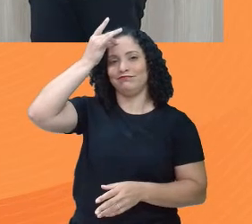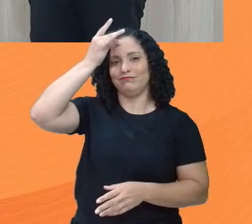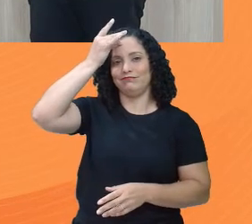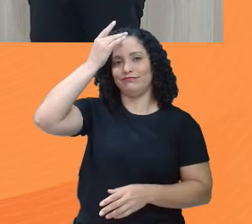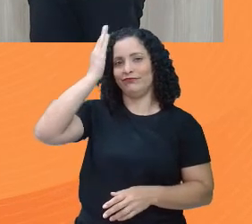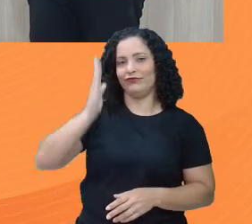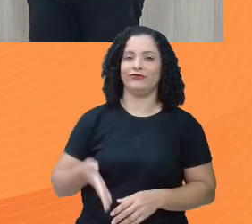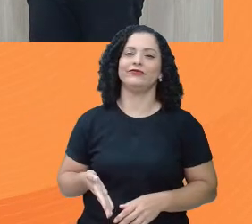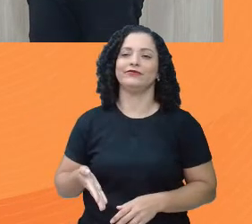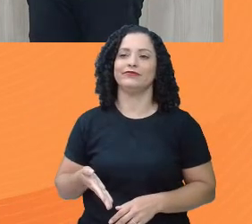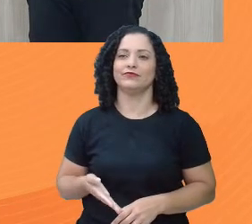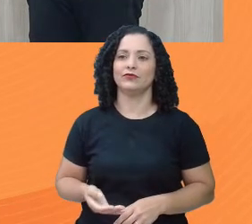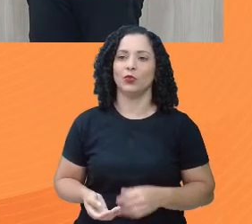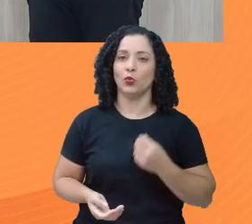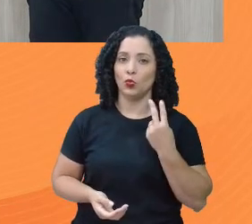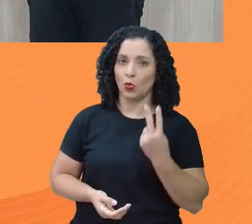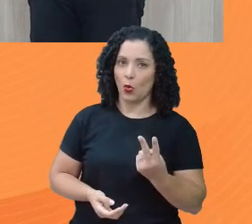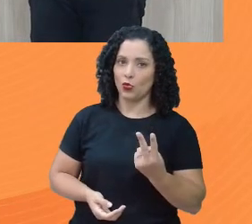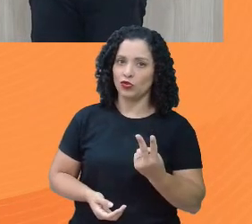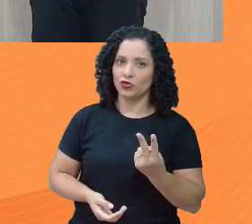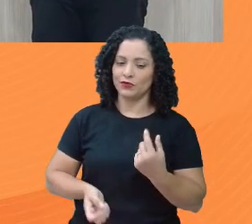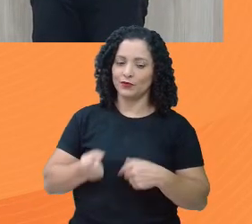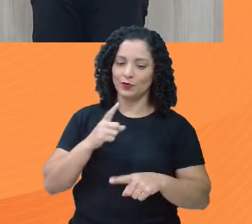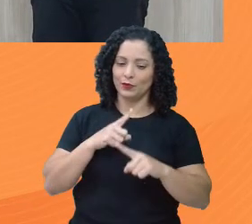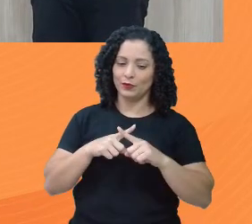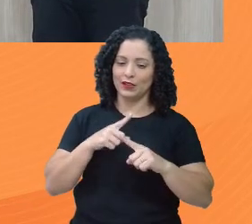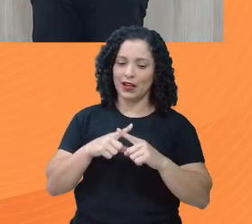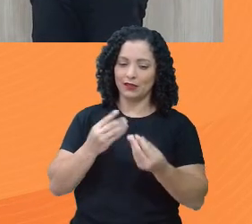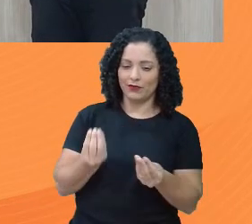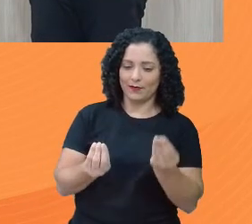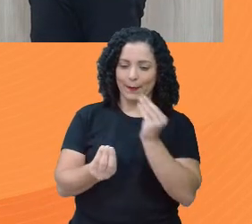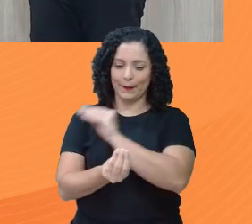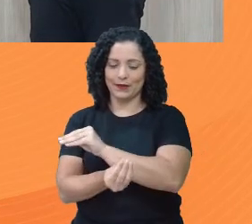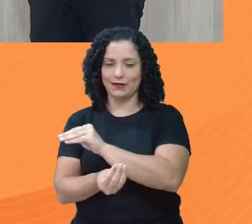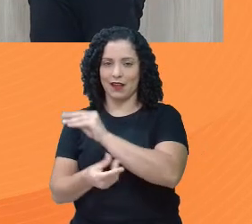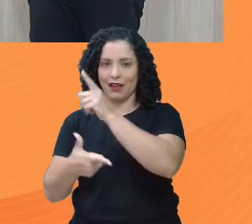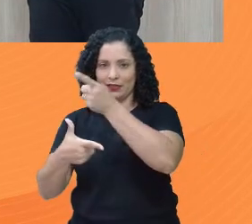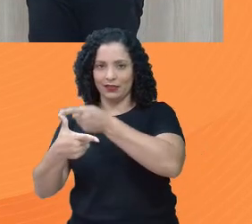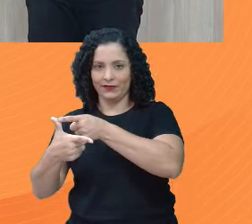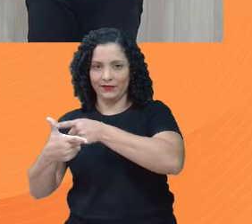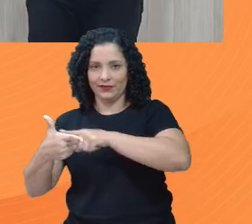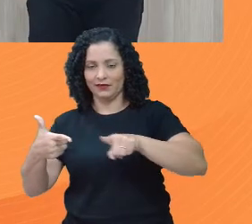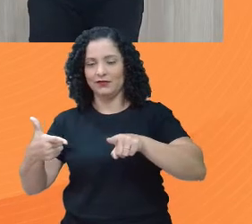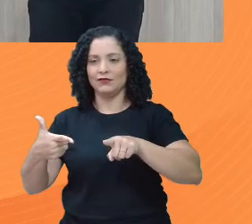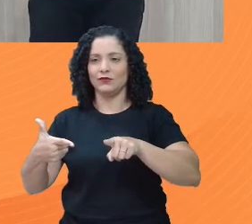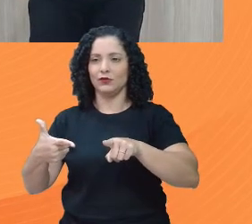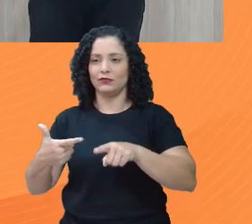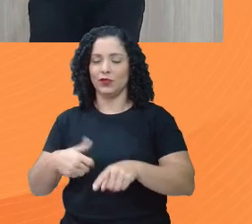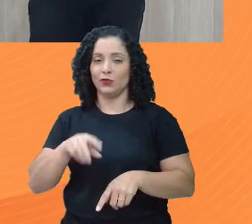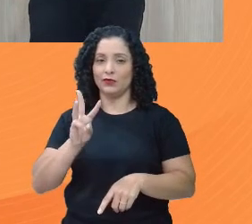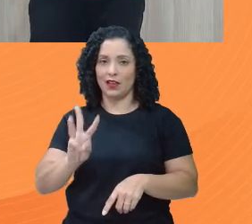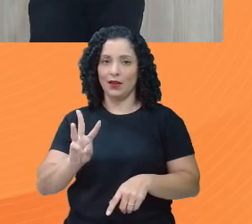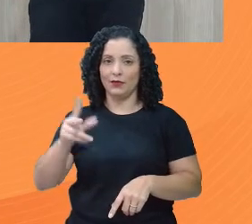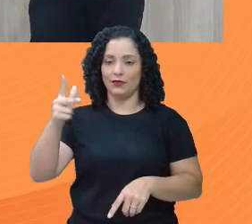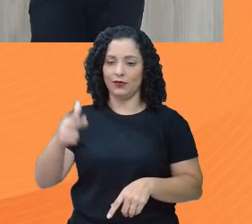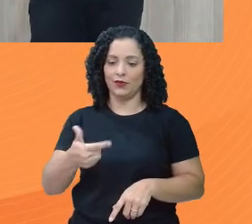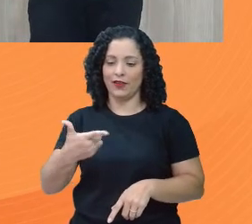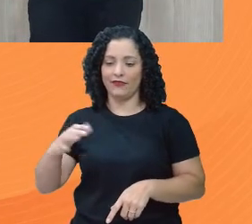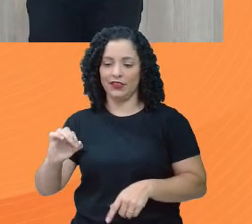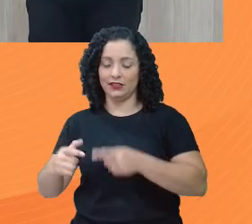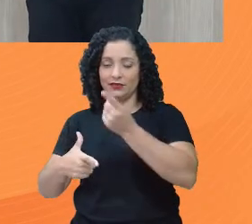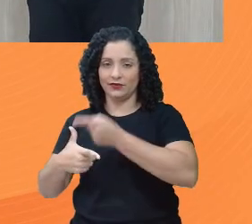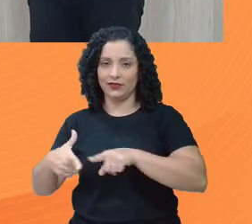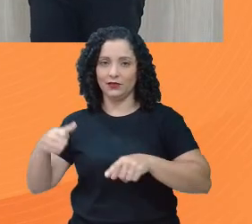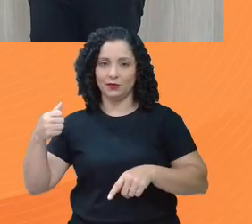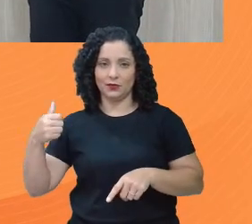2 também aqui está aí multiplicando, ele vai passar dividindo. Então, o valor de w ele é igual a 20 dividido por